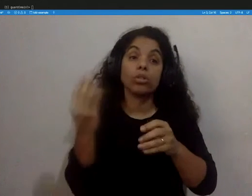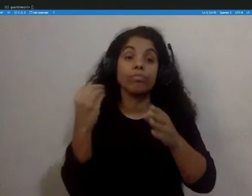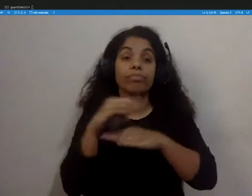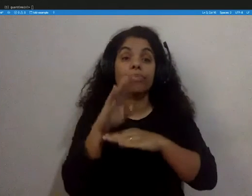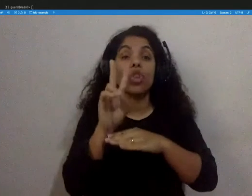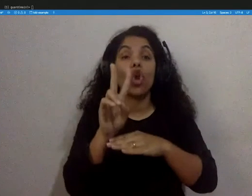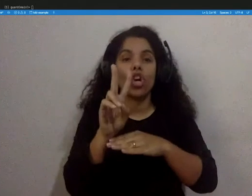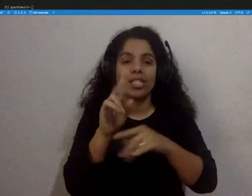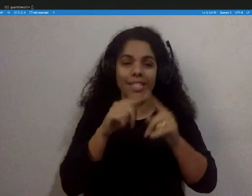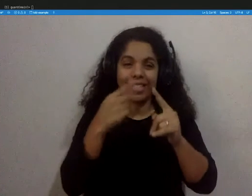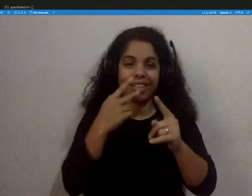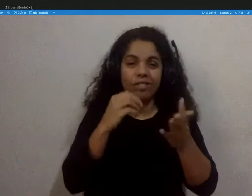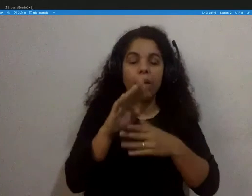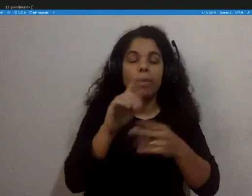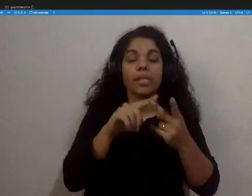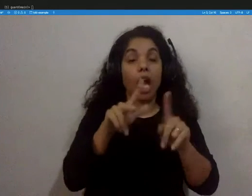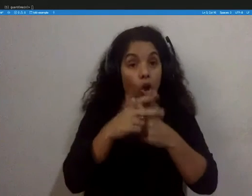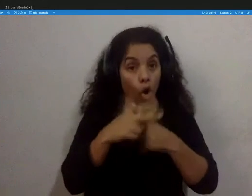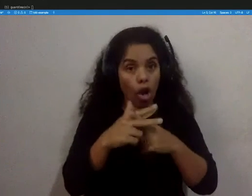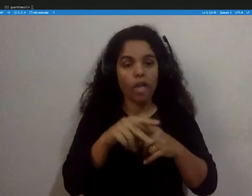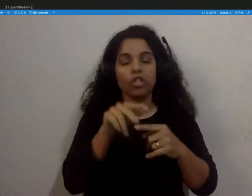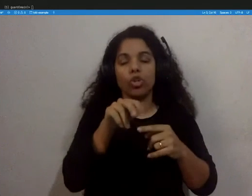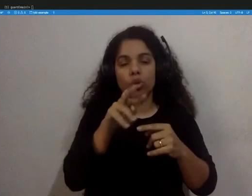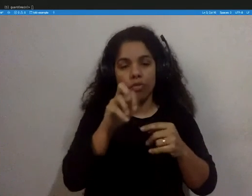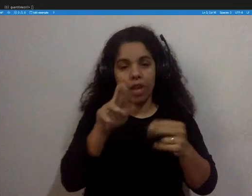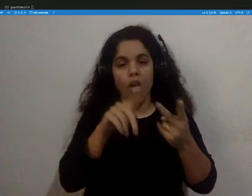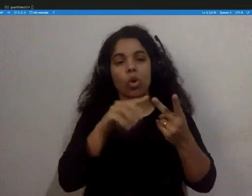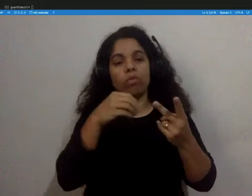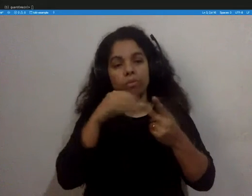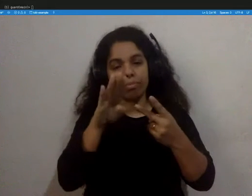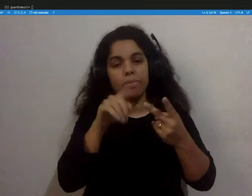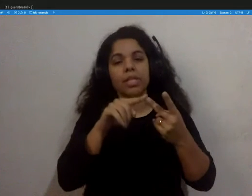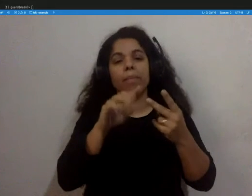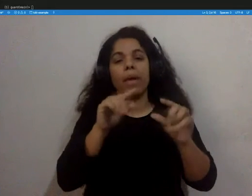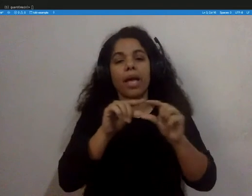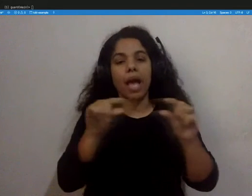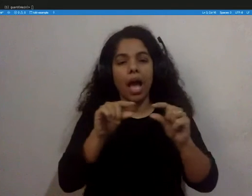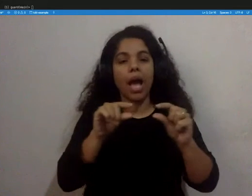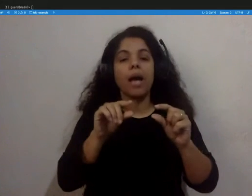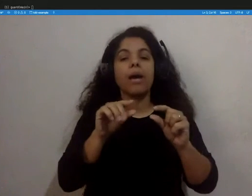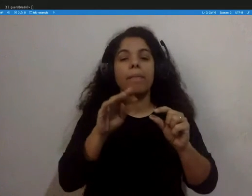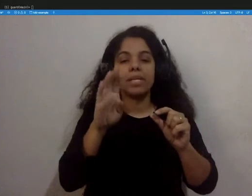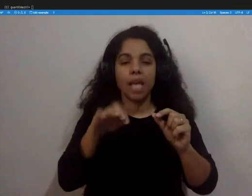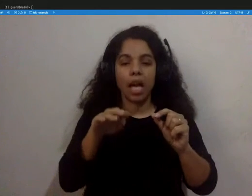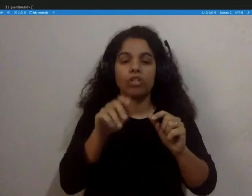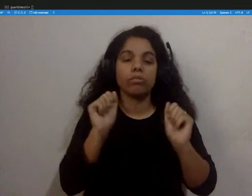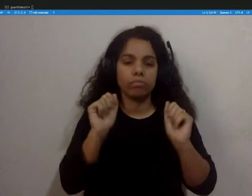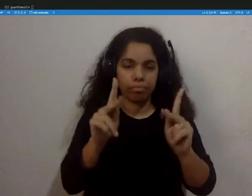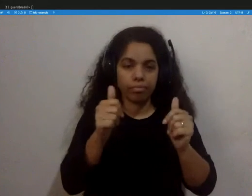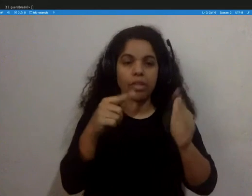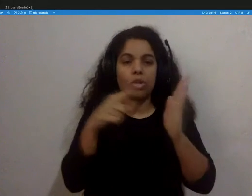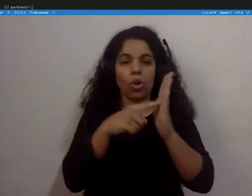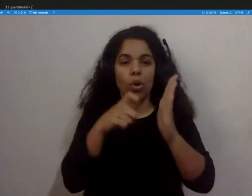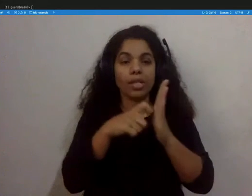passar notificador e a gente vai passar a mensagem. Beleza. Quando eu rodar meu teste,